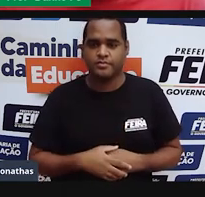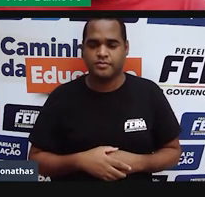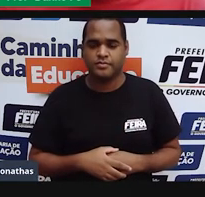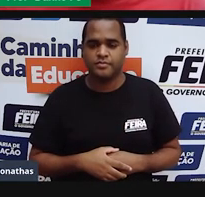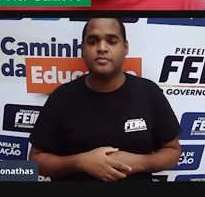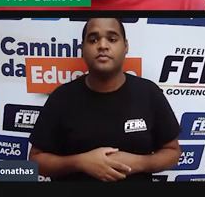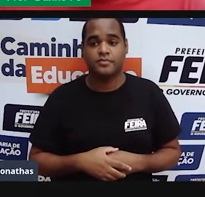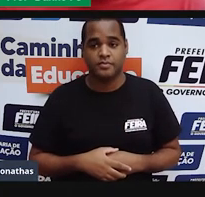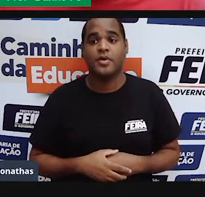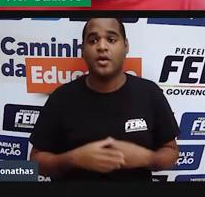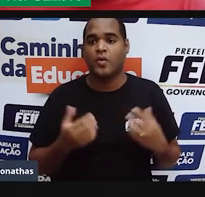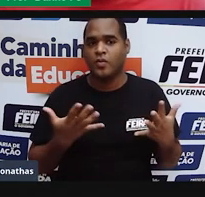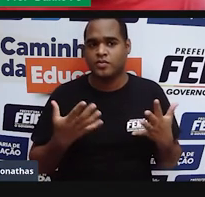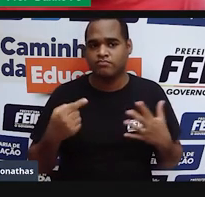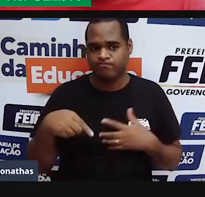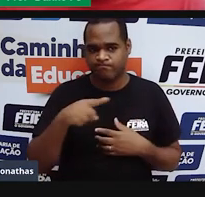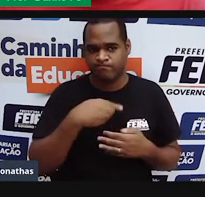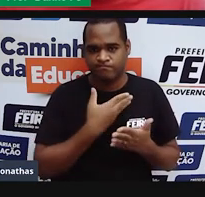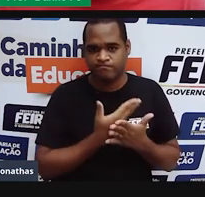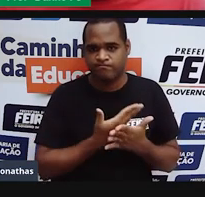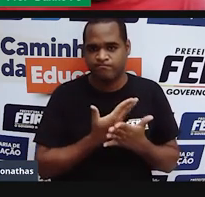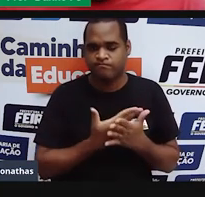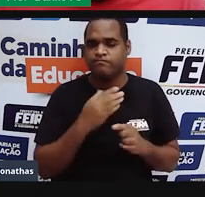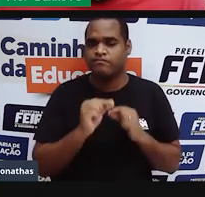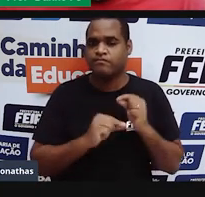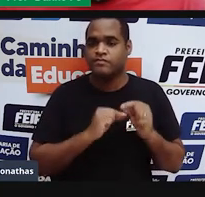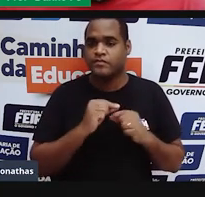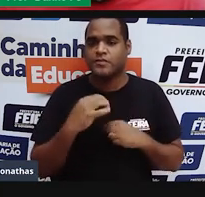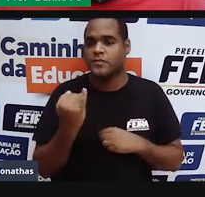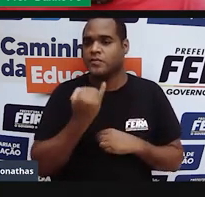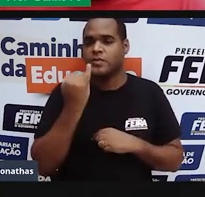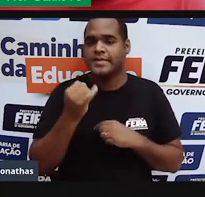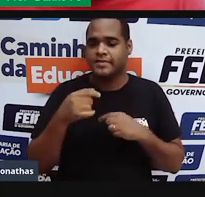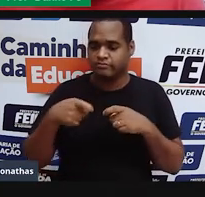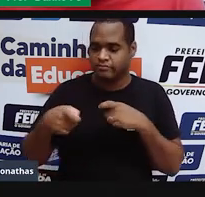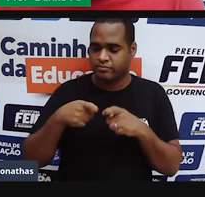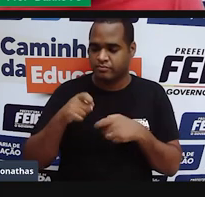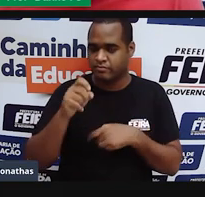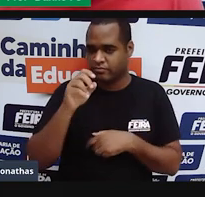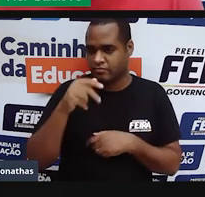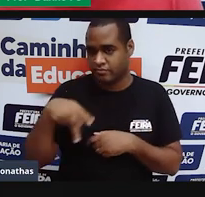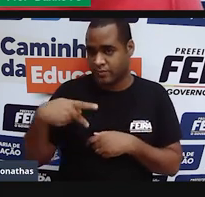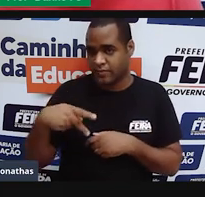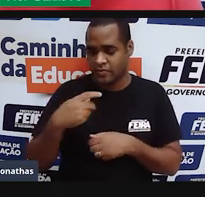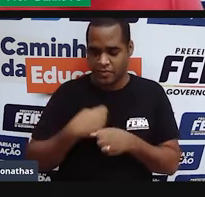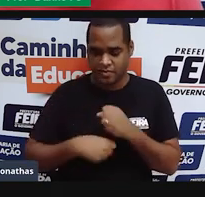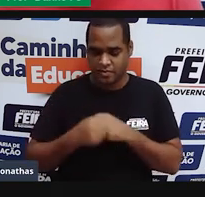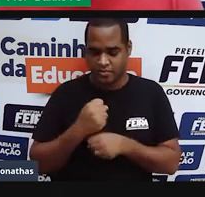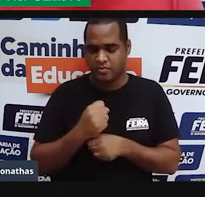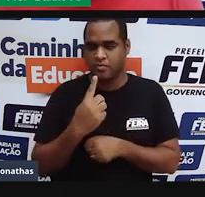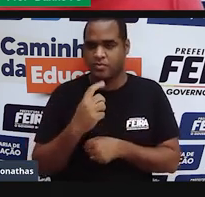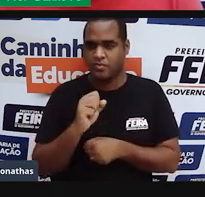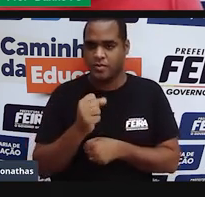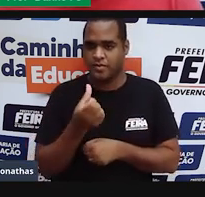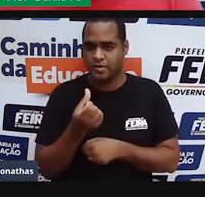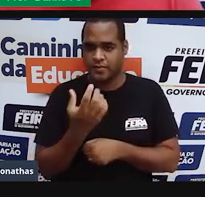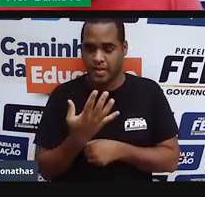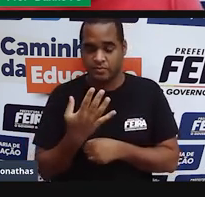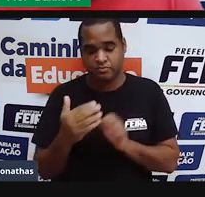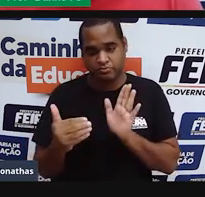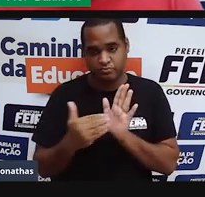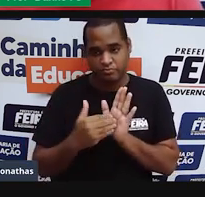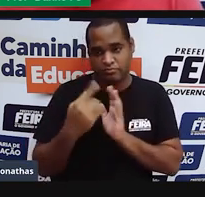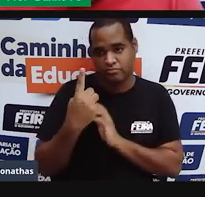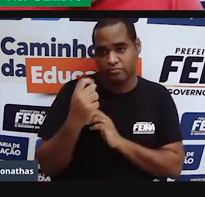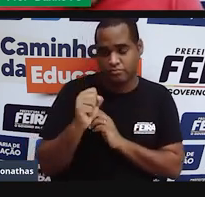então, pessoal, hoje a gente estudou a Guerra do Paraguai, que aconteceu entre